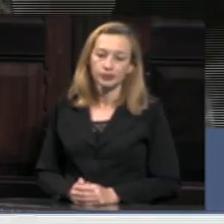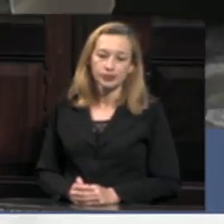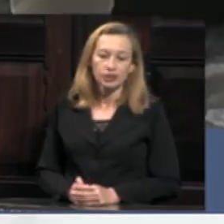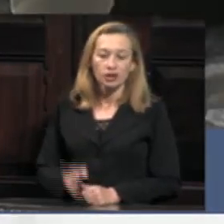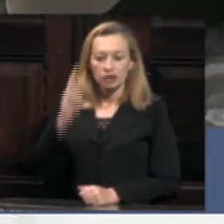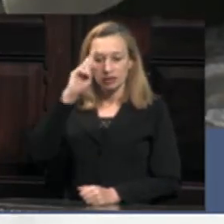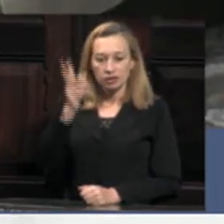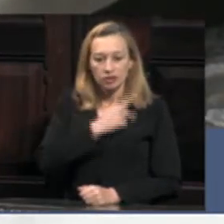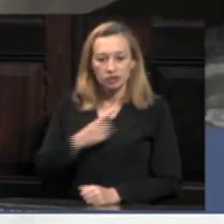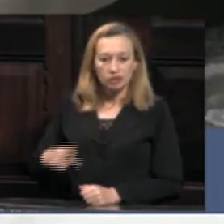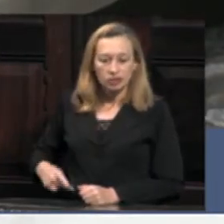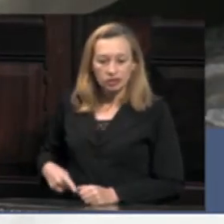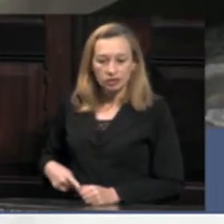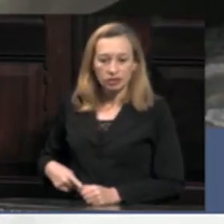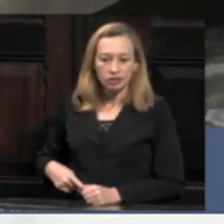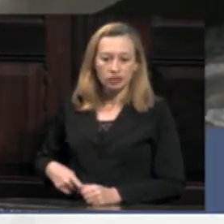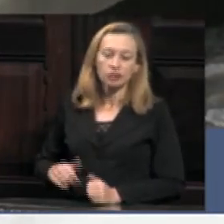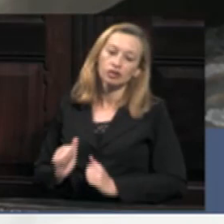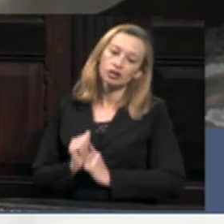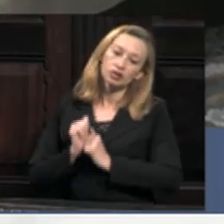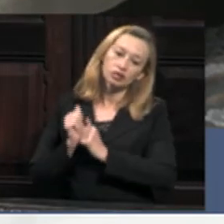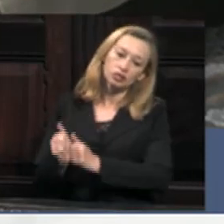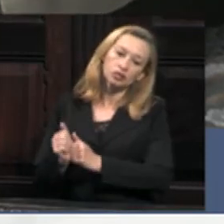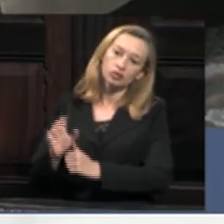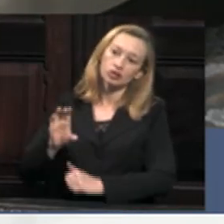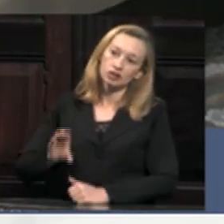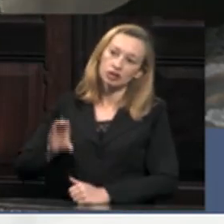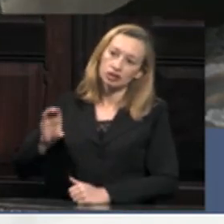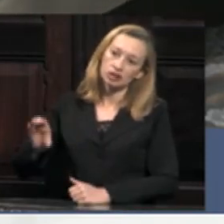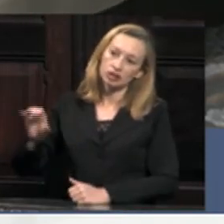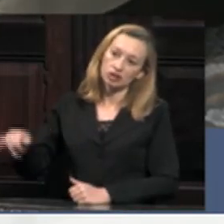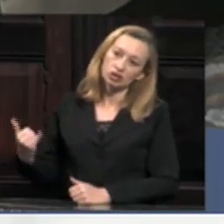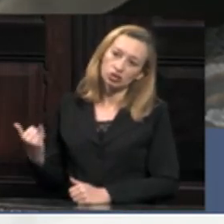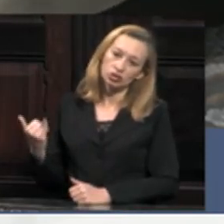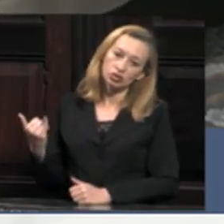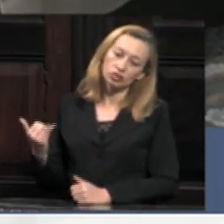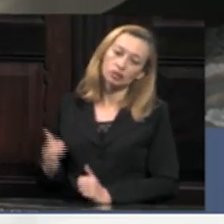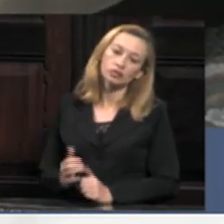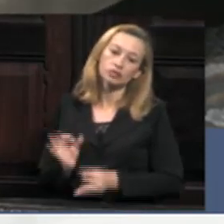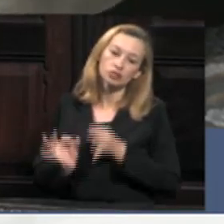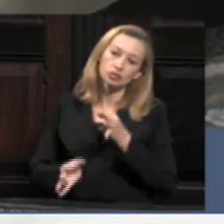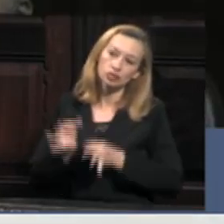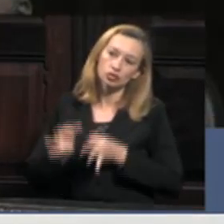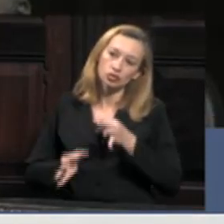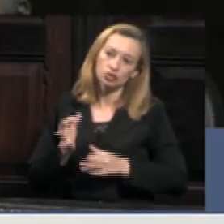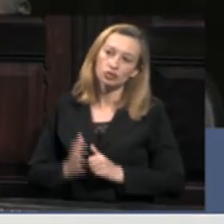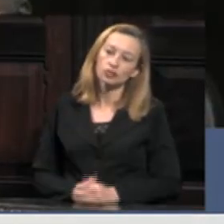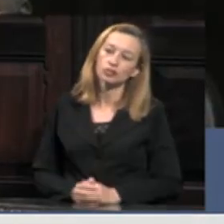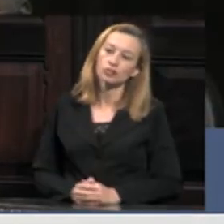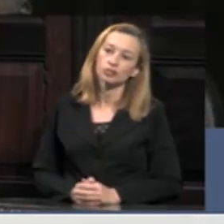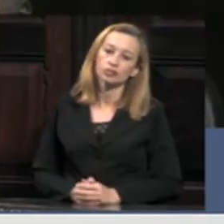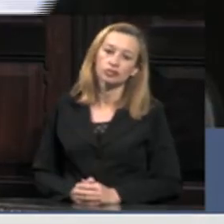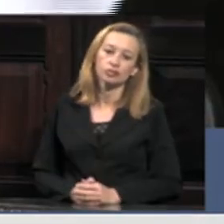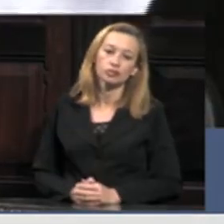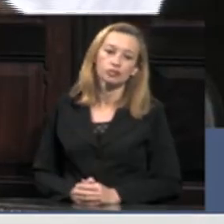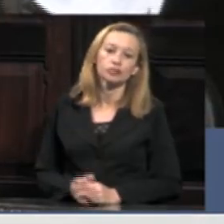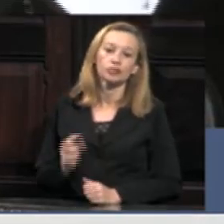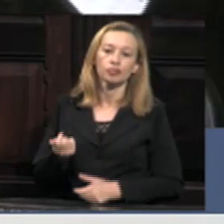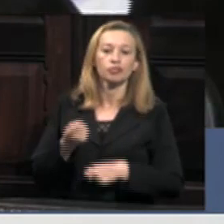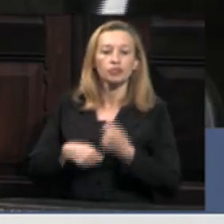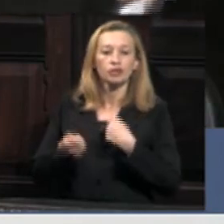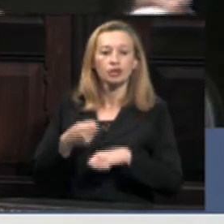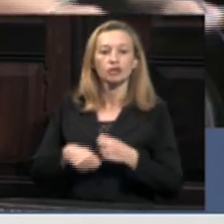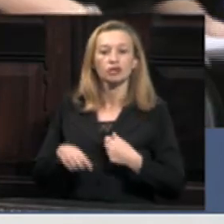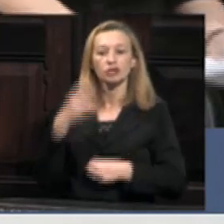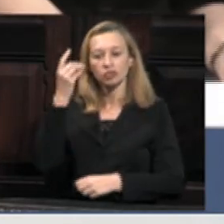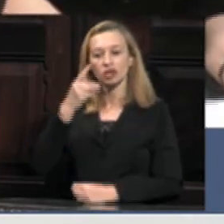Senhor presidente, no mérito, acompanho o parecer da Comissão de Constituição e Justiça. Pela Comissão de Orçamento, deputado